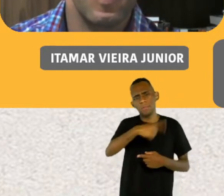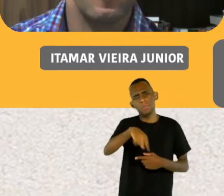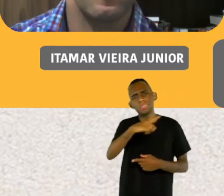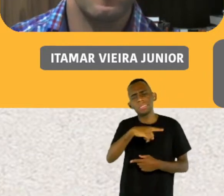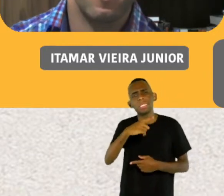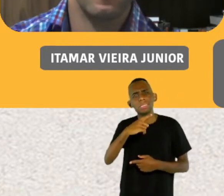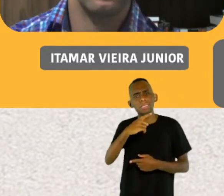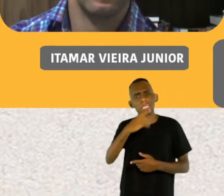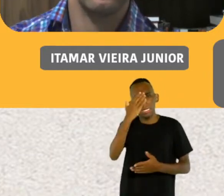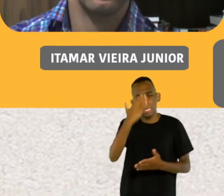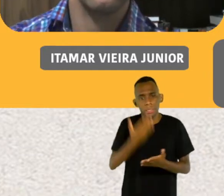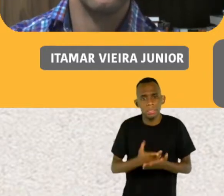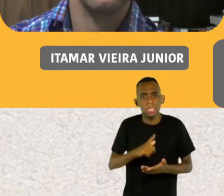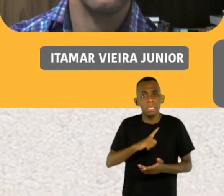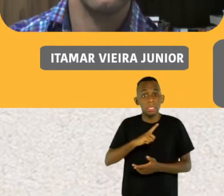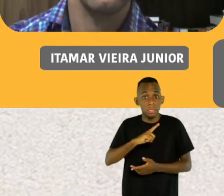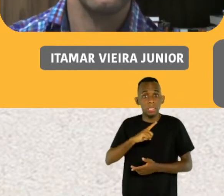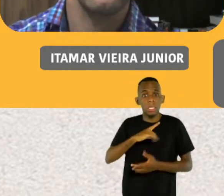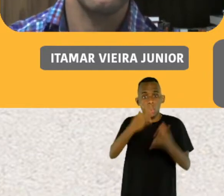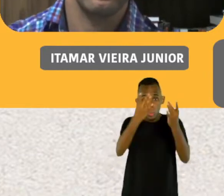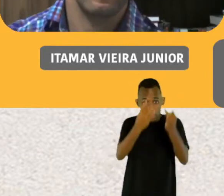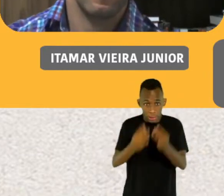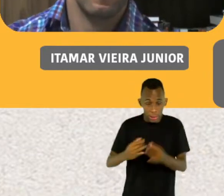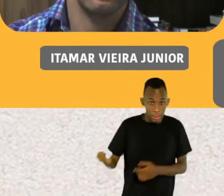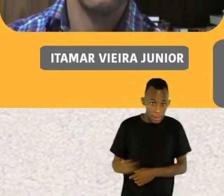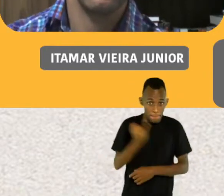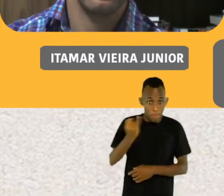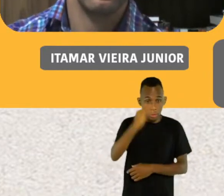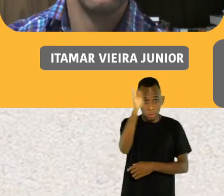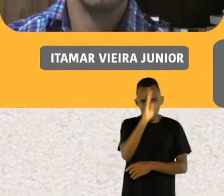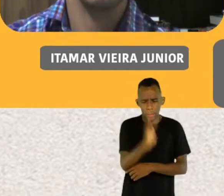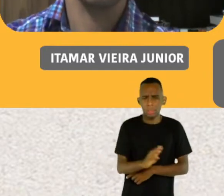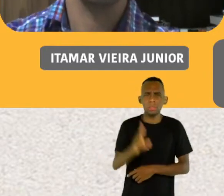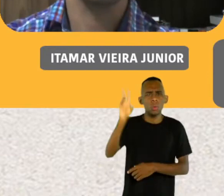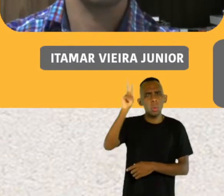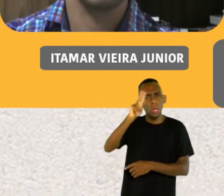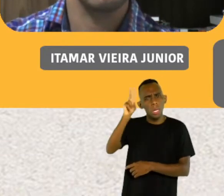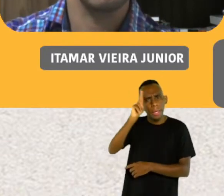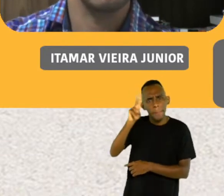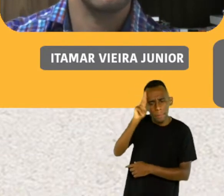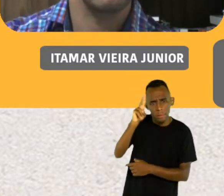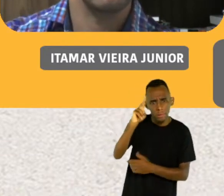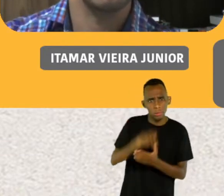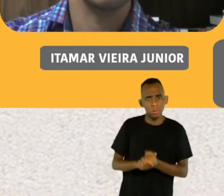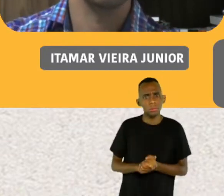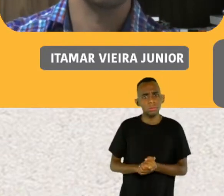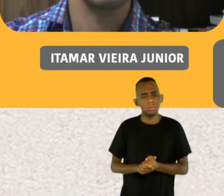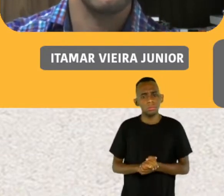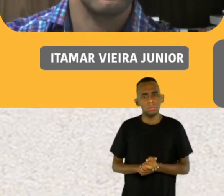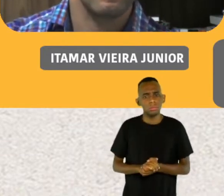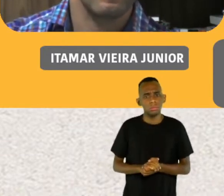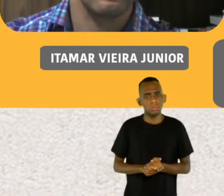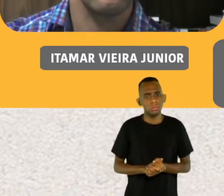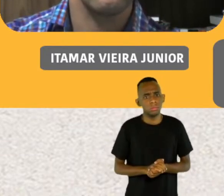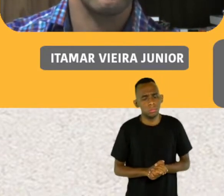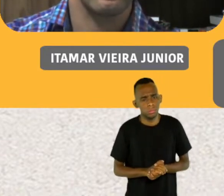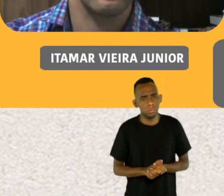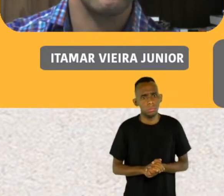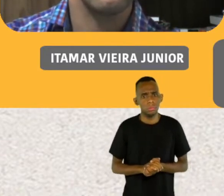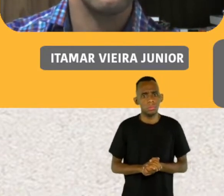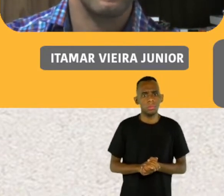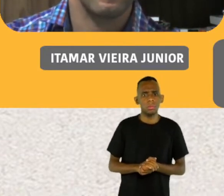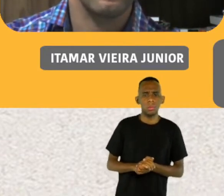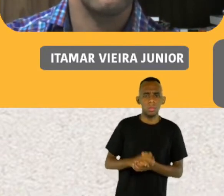ali tem um pedaço importante do Brasil, do qual você se lembra por histórias, mesmo que seja por memórias